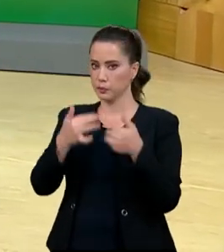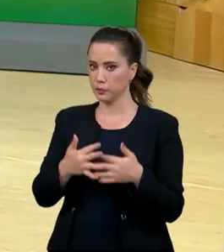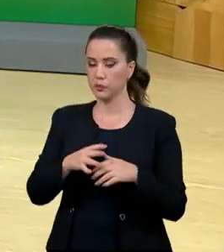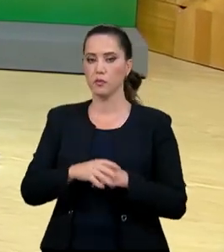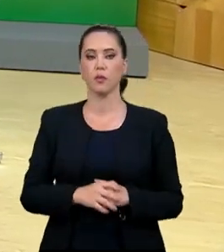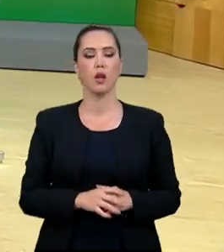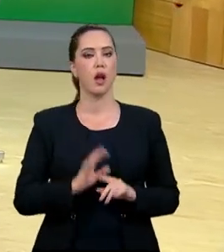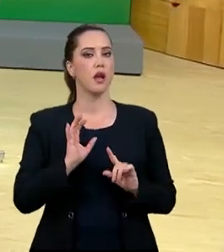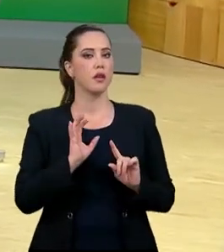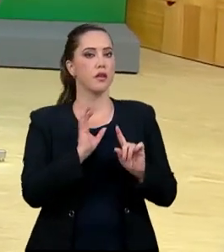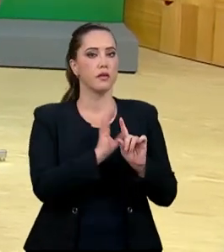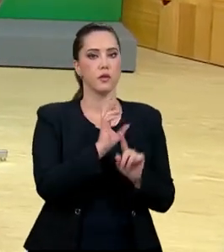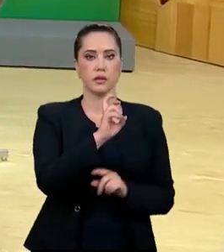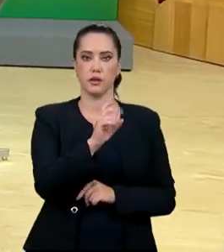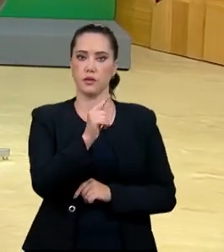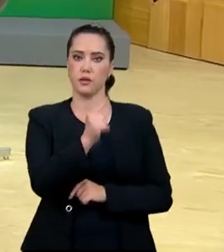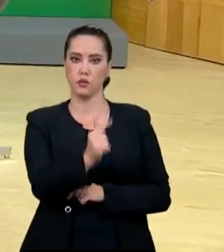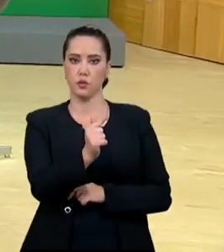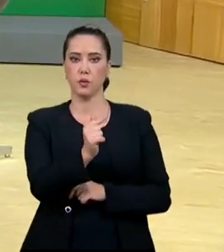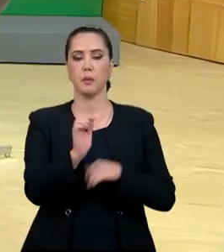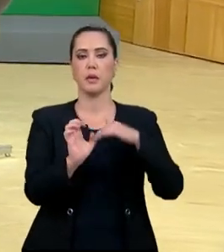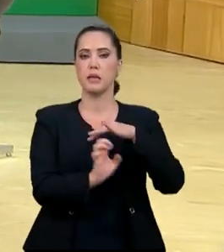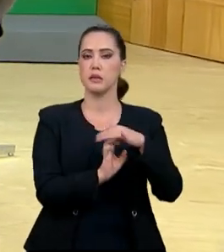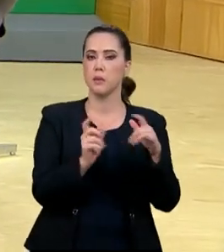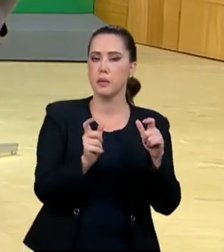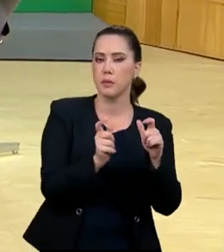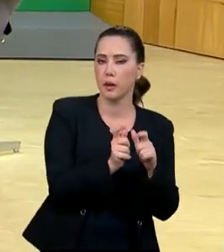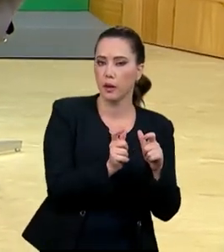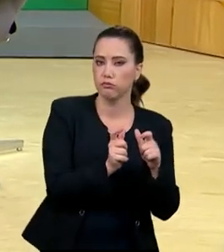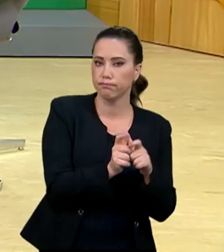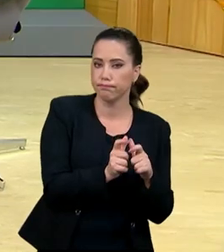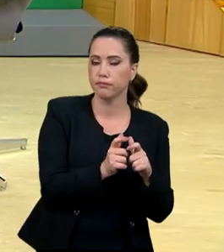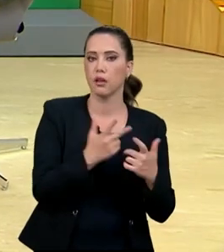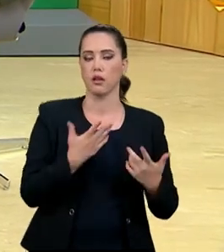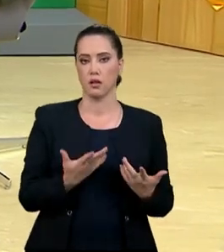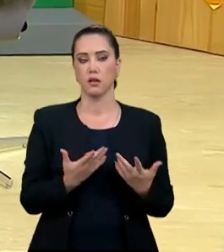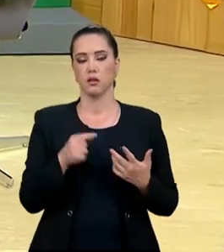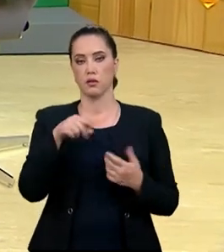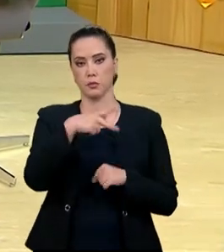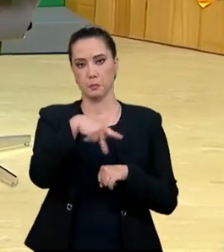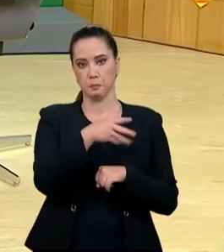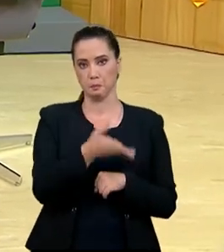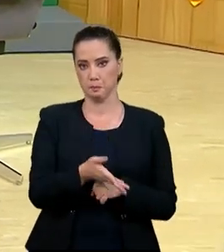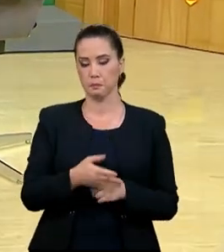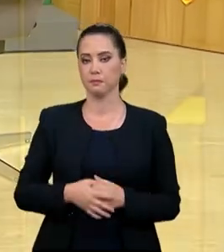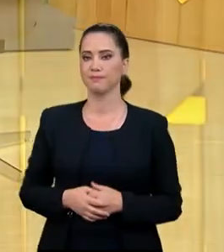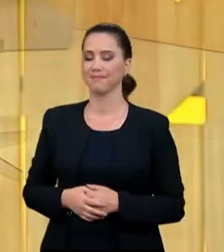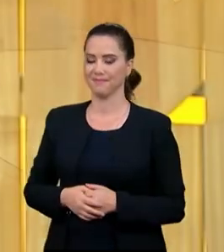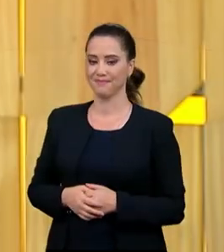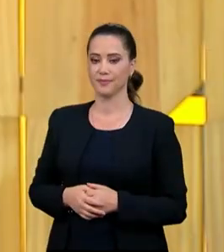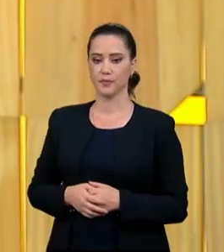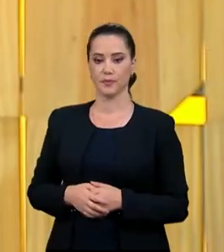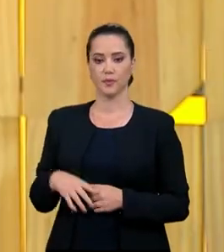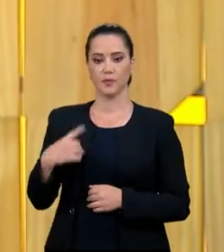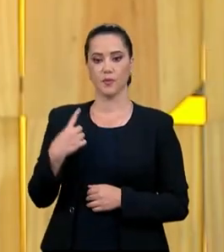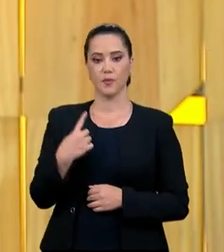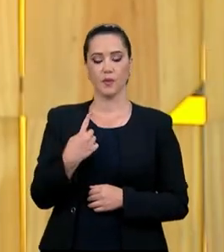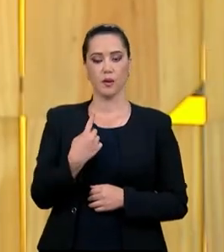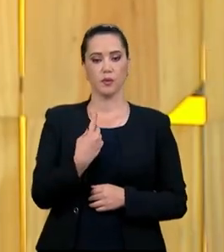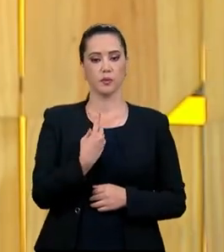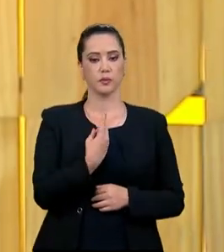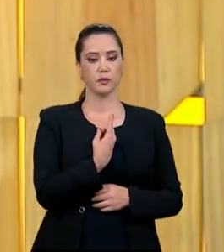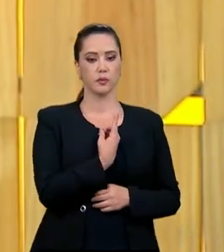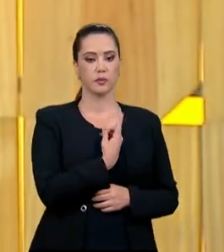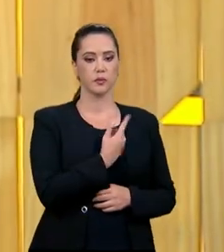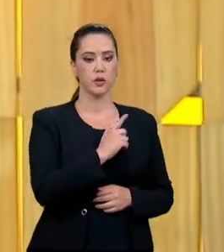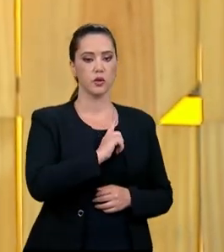da tecnologia 5G para as micro e pequenas empresas no país. Bom, a gente teve o leilão do 5G, foi